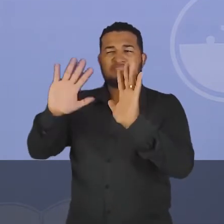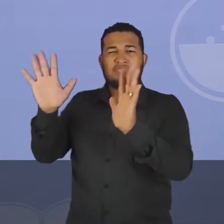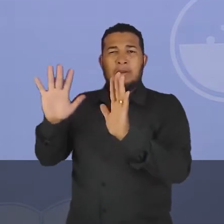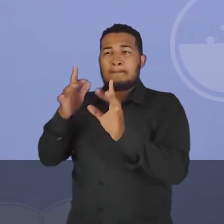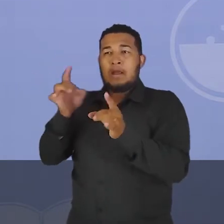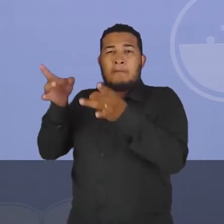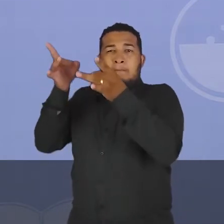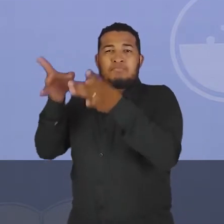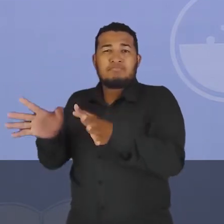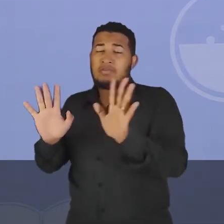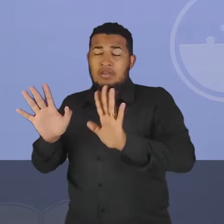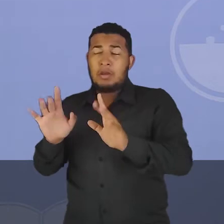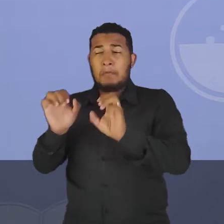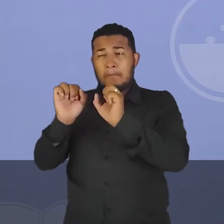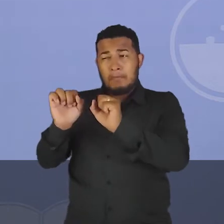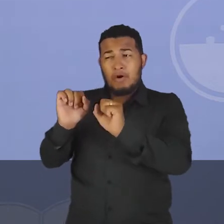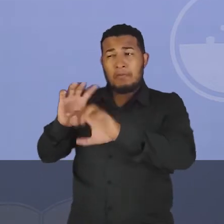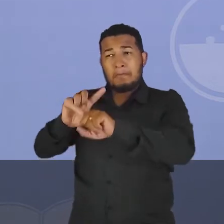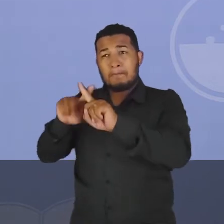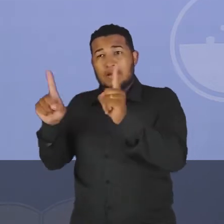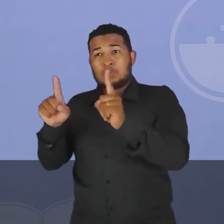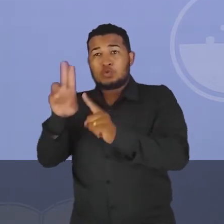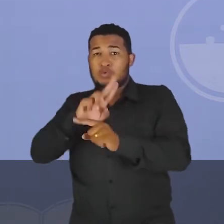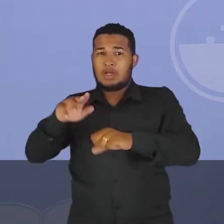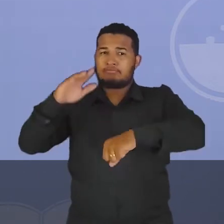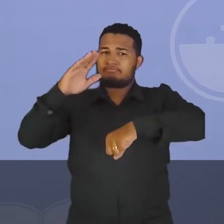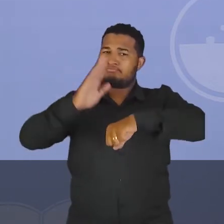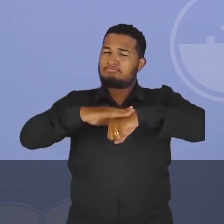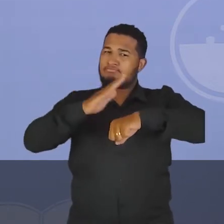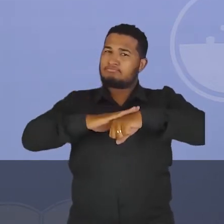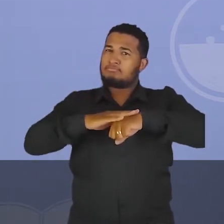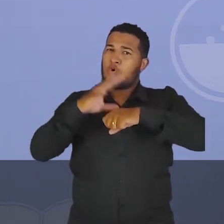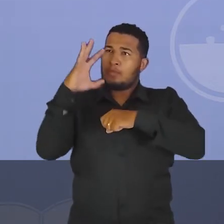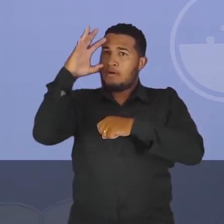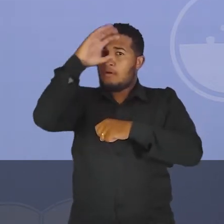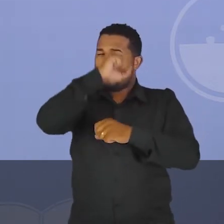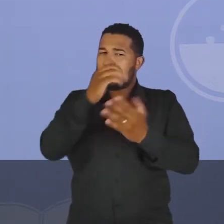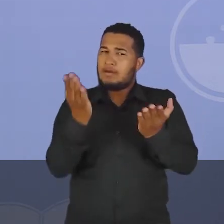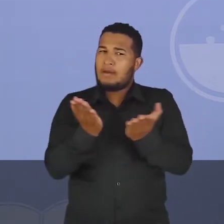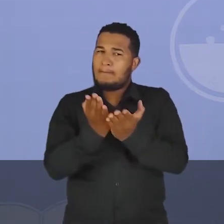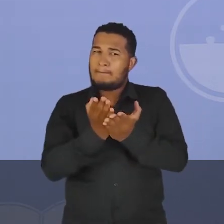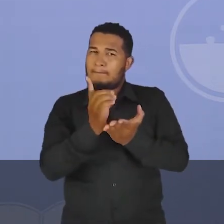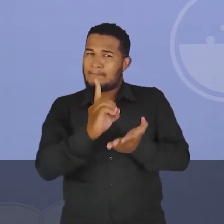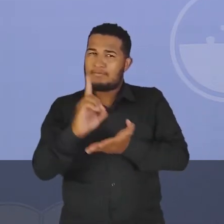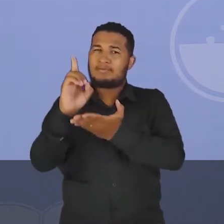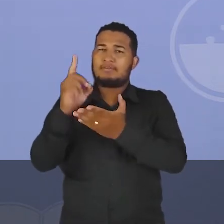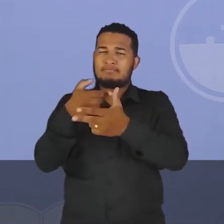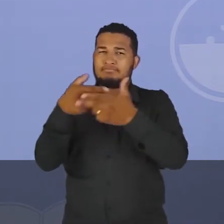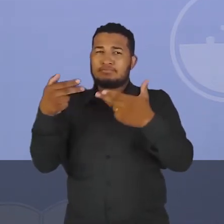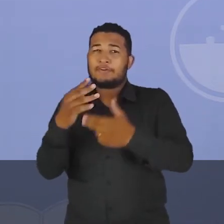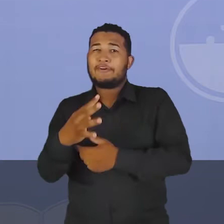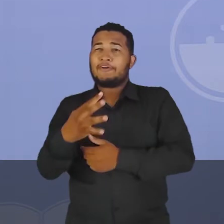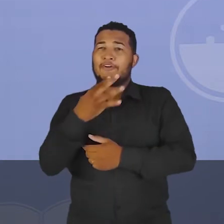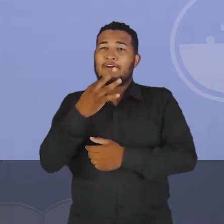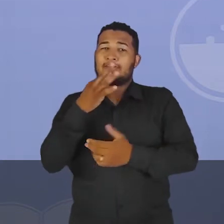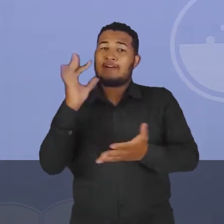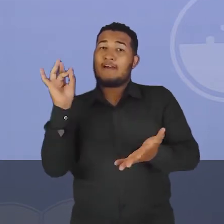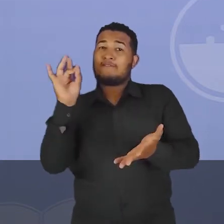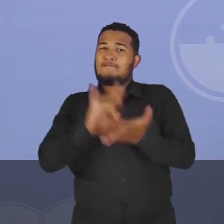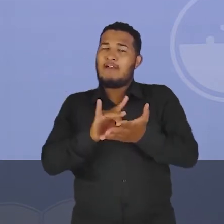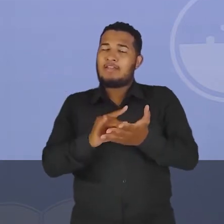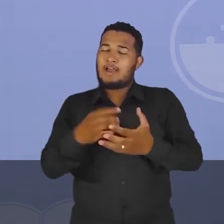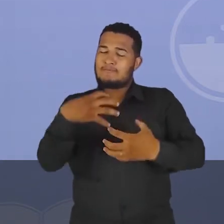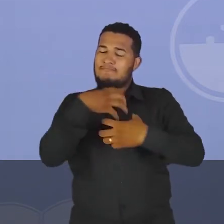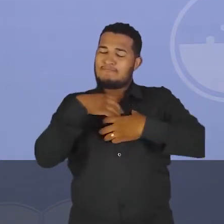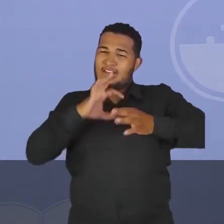abandonar, eles mesmos poderiam, por conta da prática de aprender a Bíblia, coisa do tipo, conhecer a verdade e ser liberto.